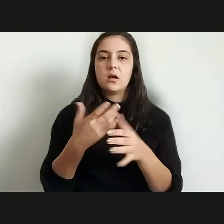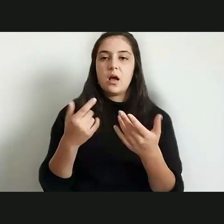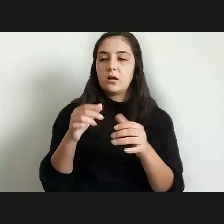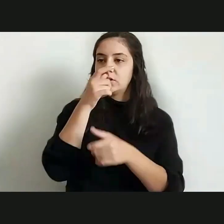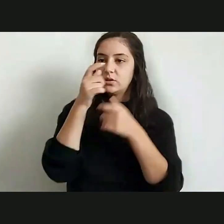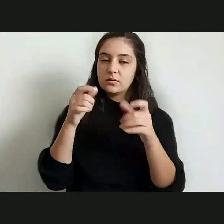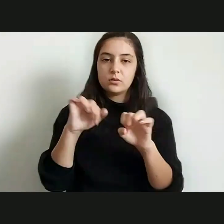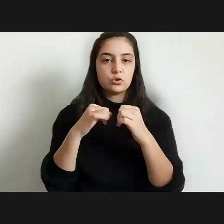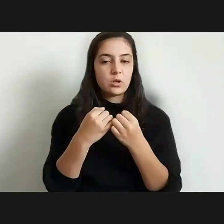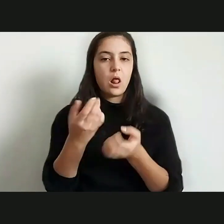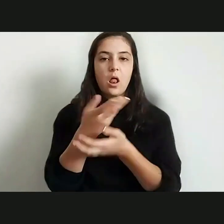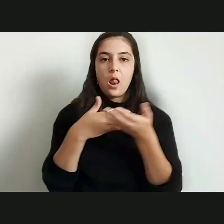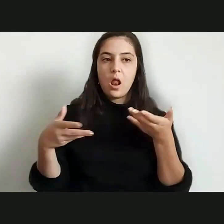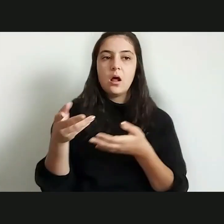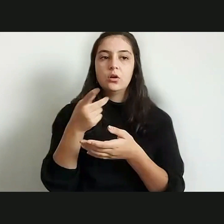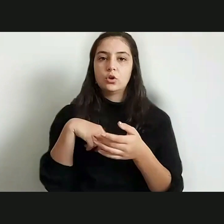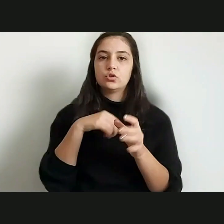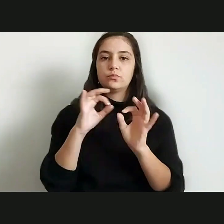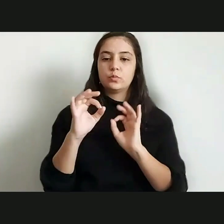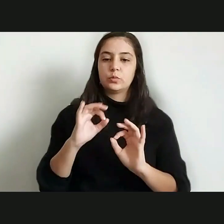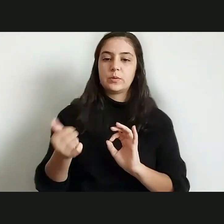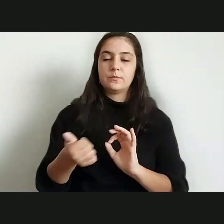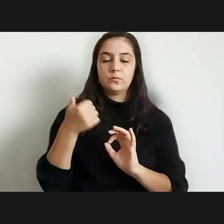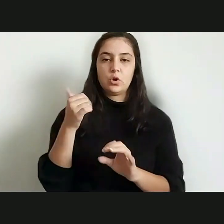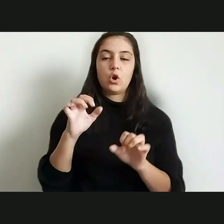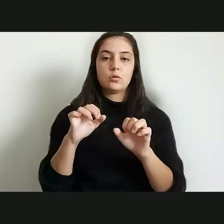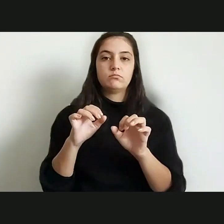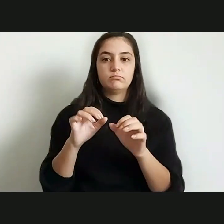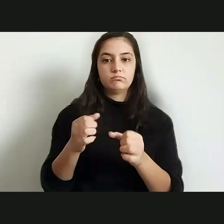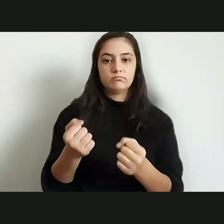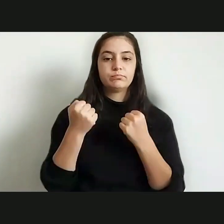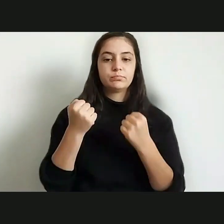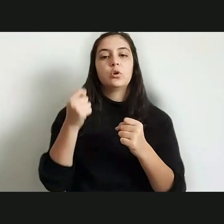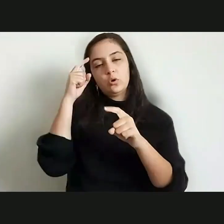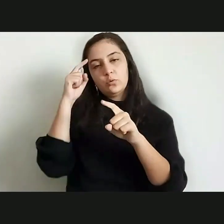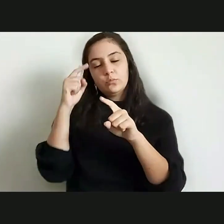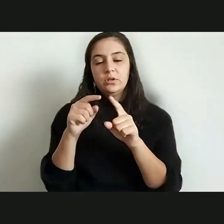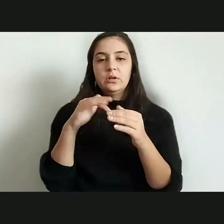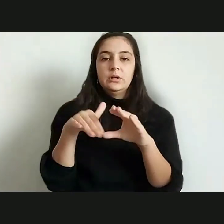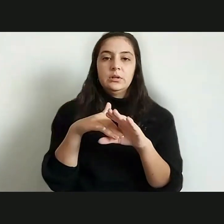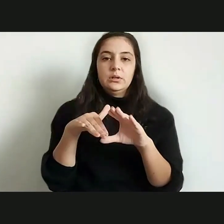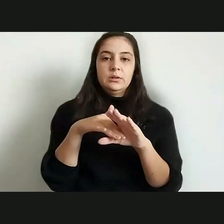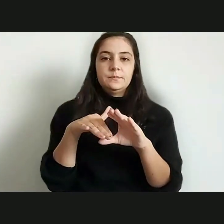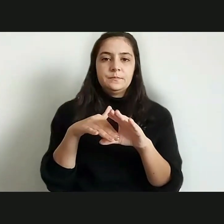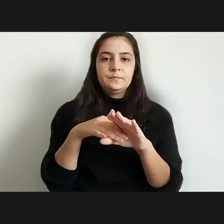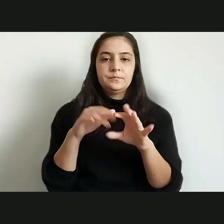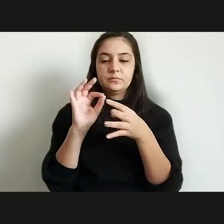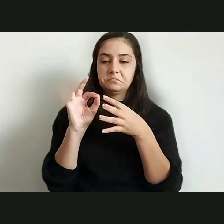temos uma sociedade civil cada vez mais organizada, mais robusta, para ser capaz de participar com